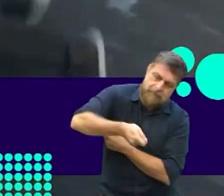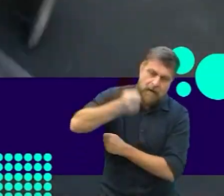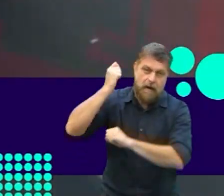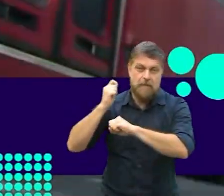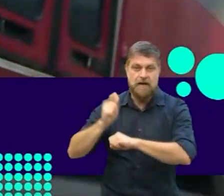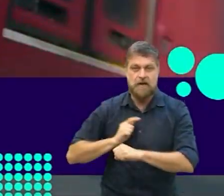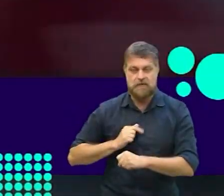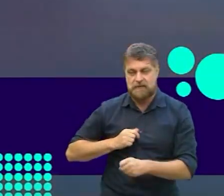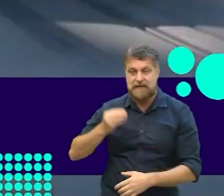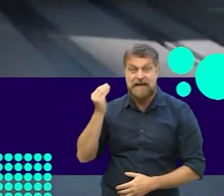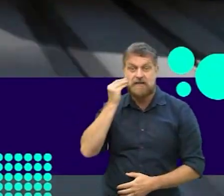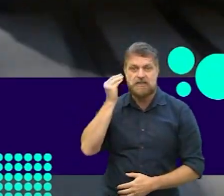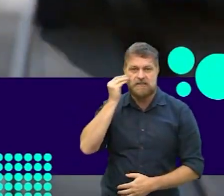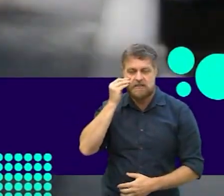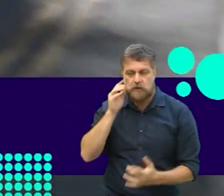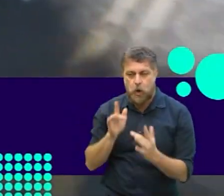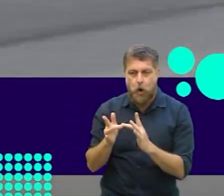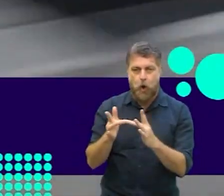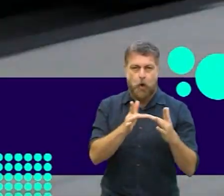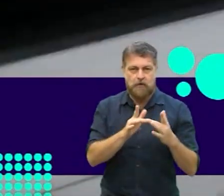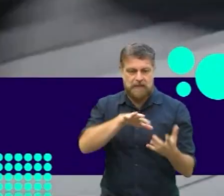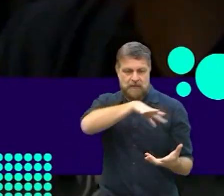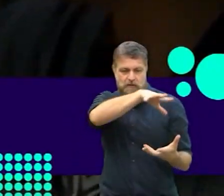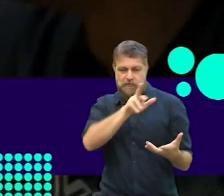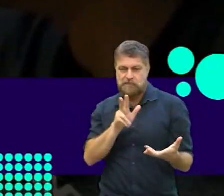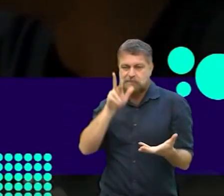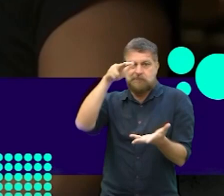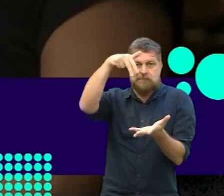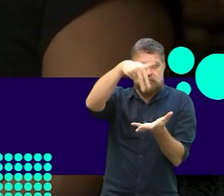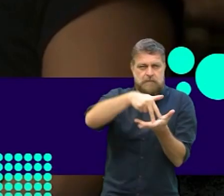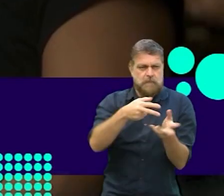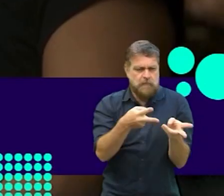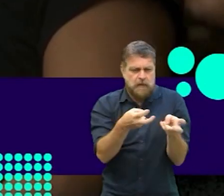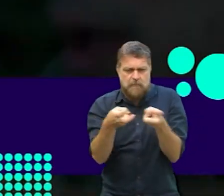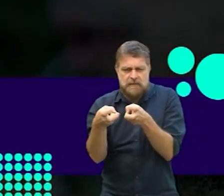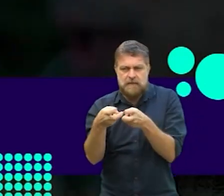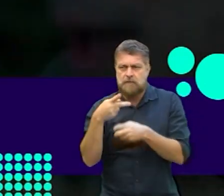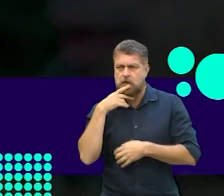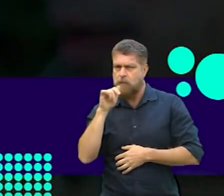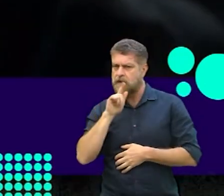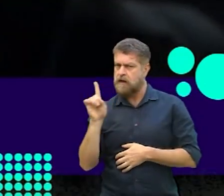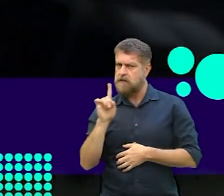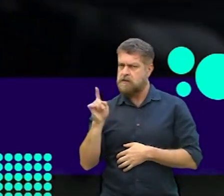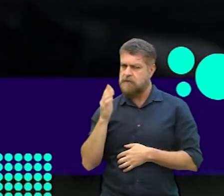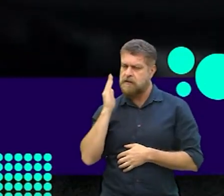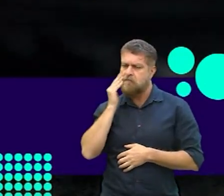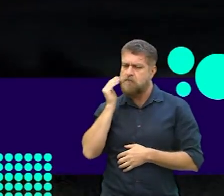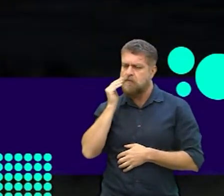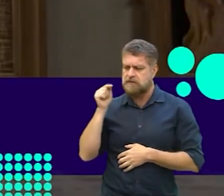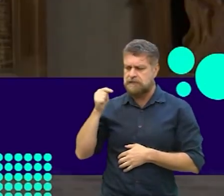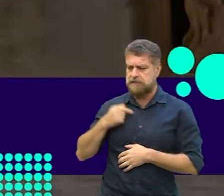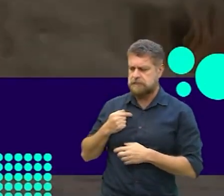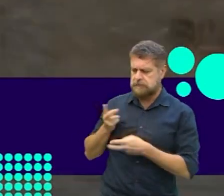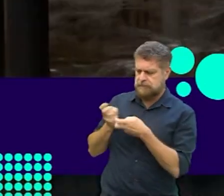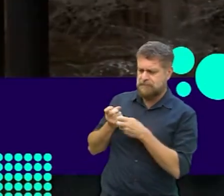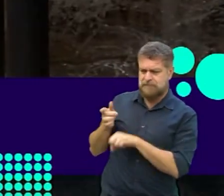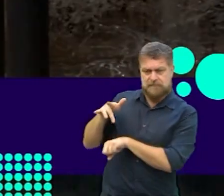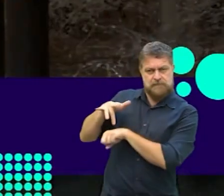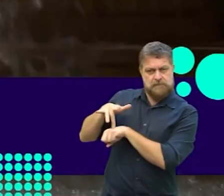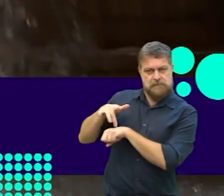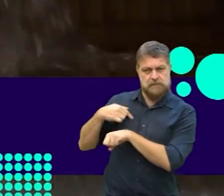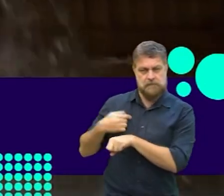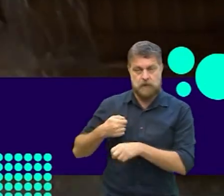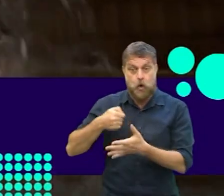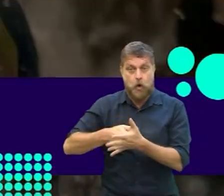marciais. Quando ele tem a chance de entrar em contato com o resto do mundo, logo percebe que seu pai não é o humanitário que dizia